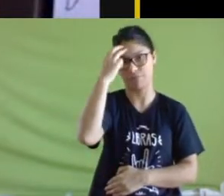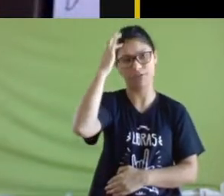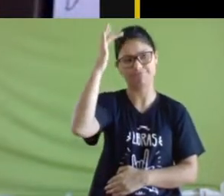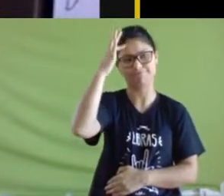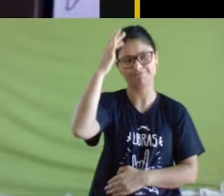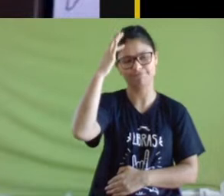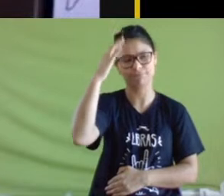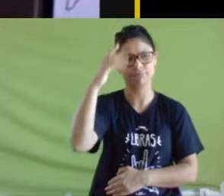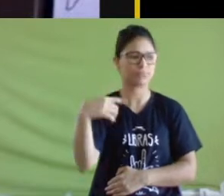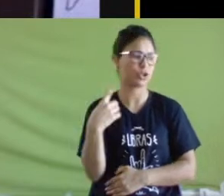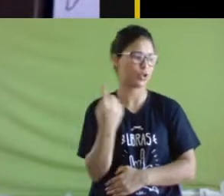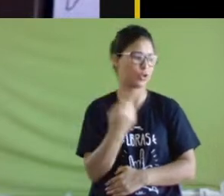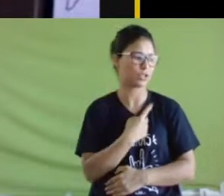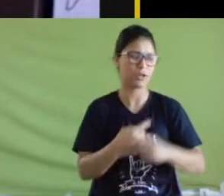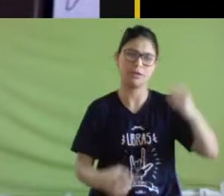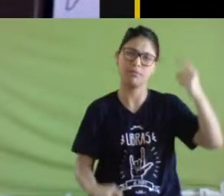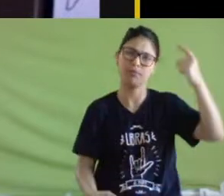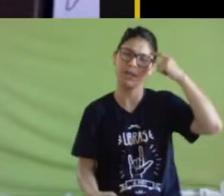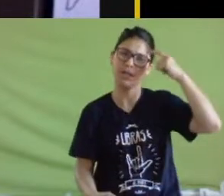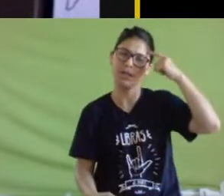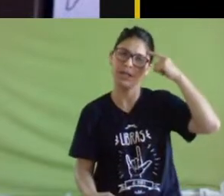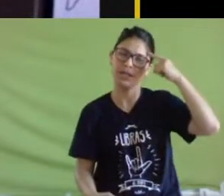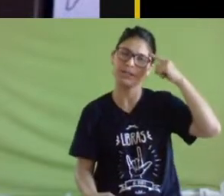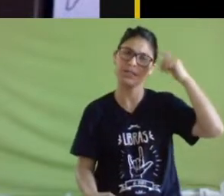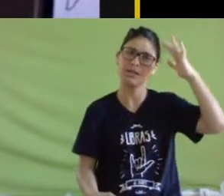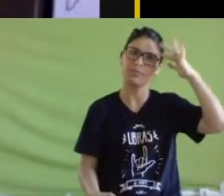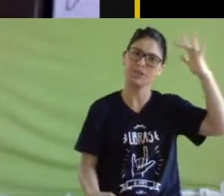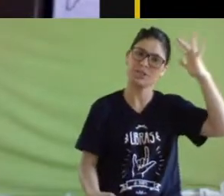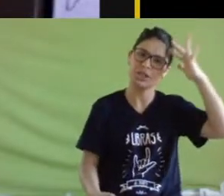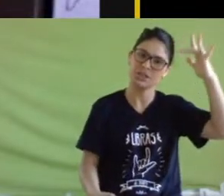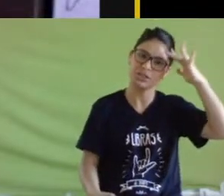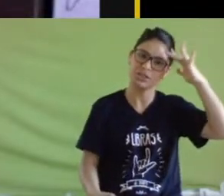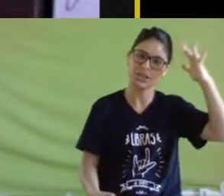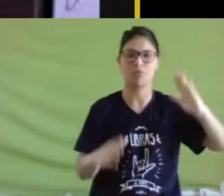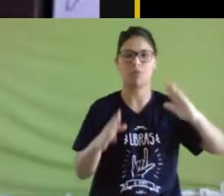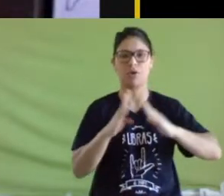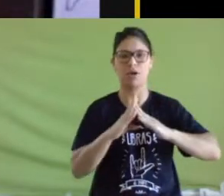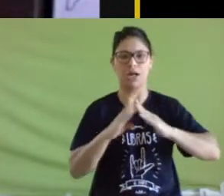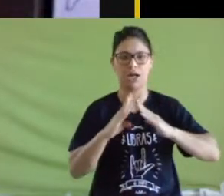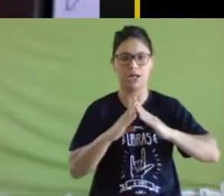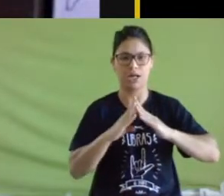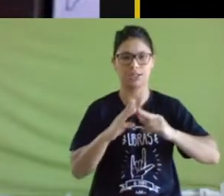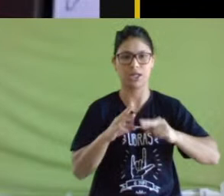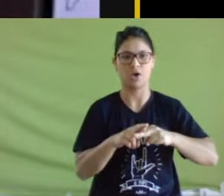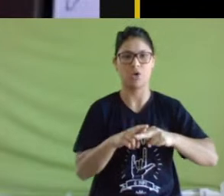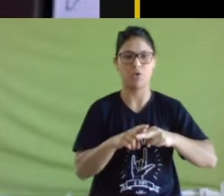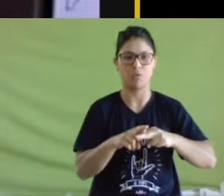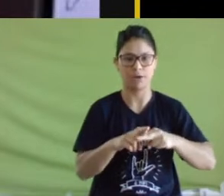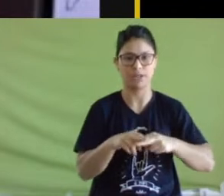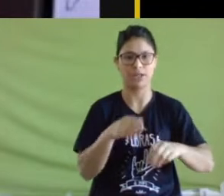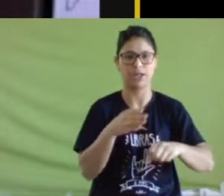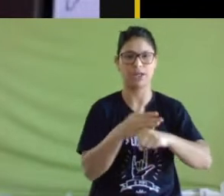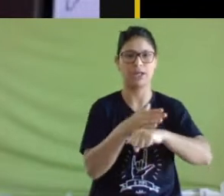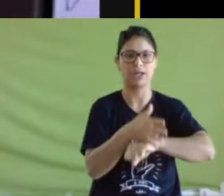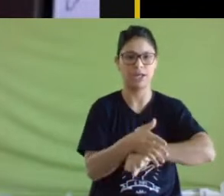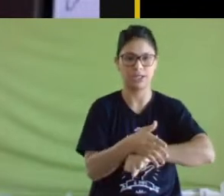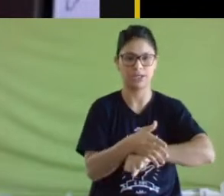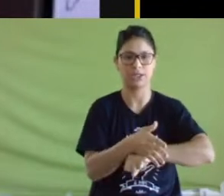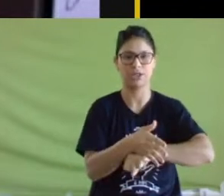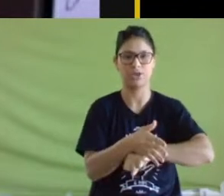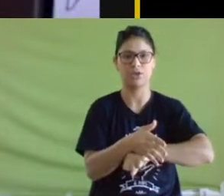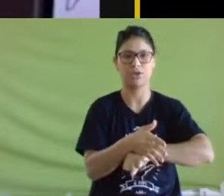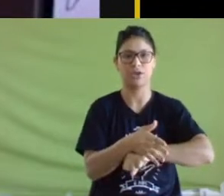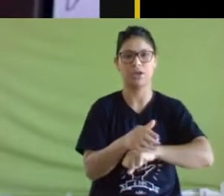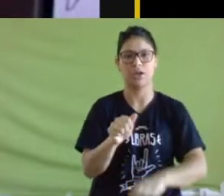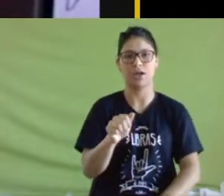a gente pensa na nossa imaginação. Uma casa romana, a gente entra no átrio, a